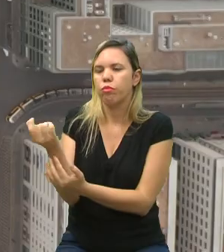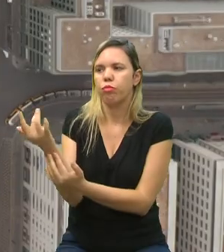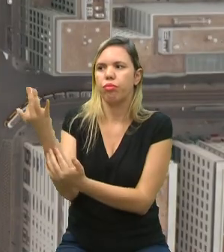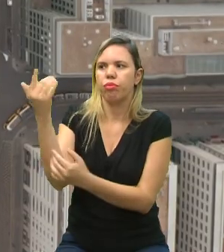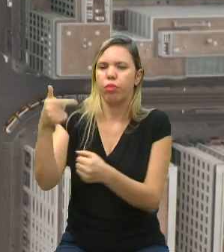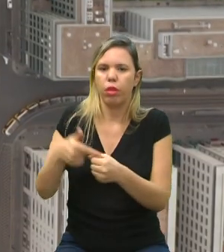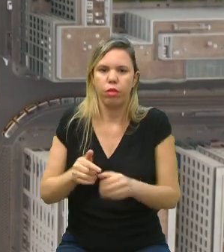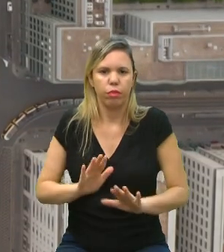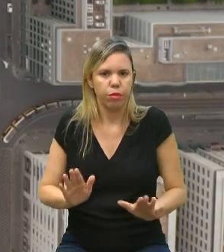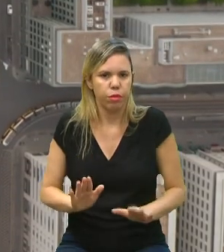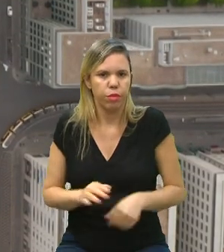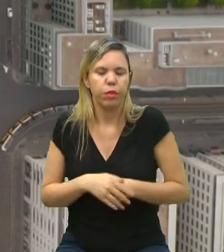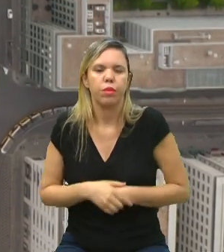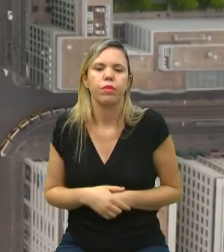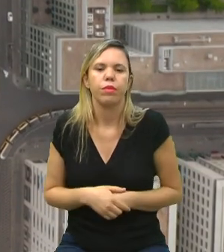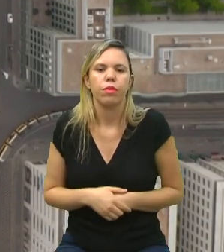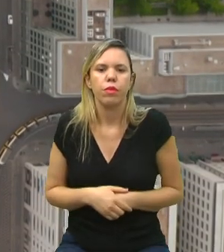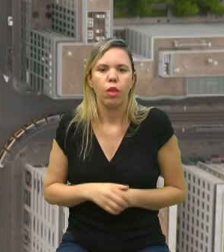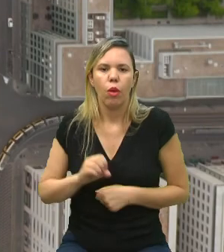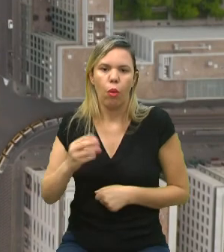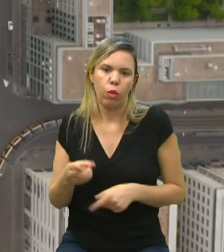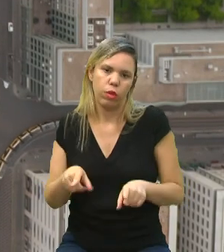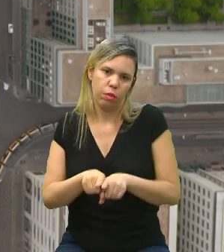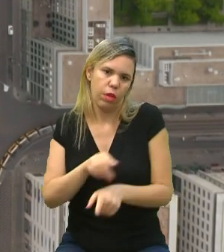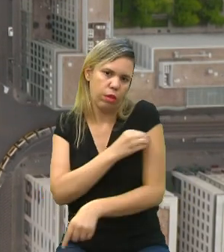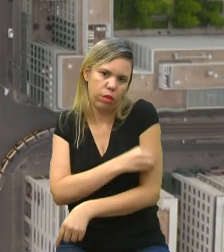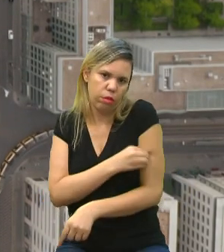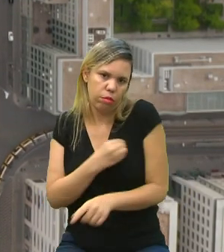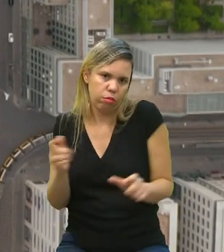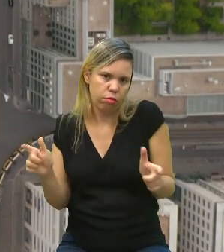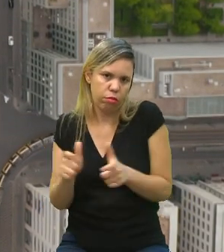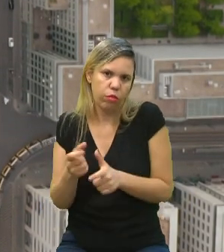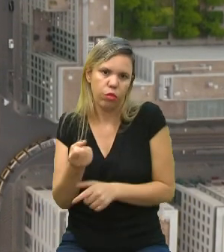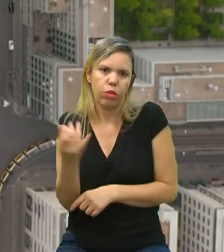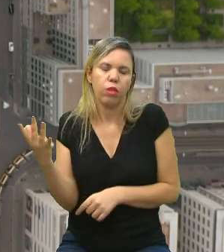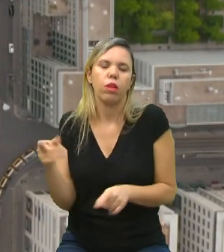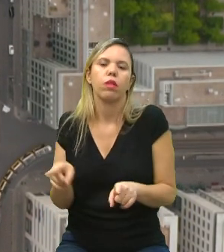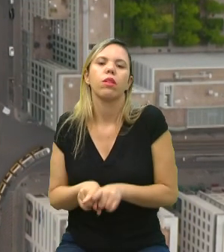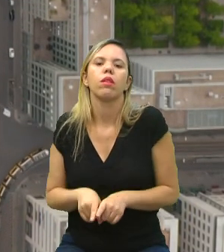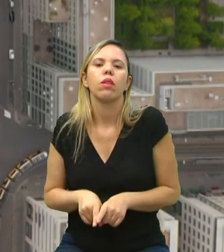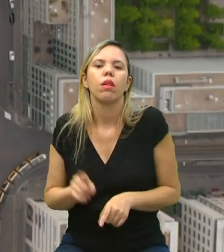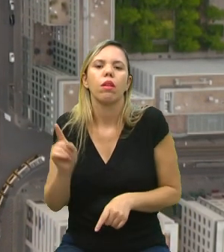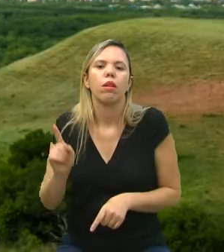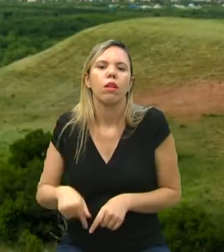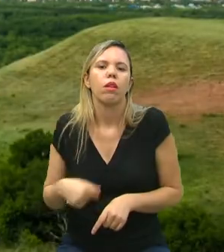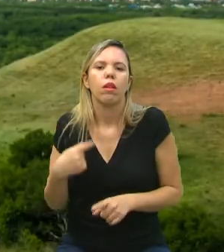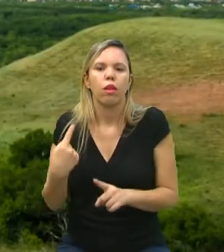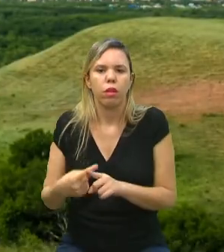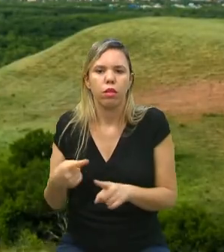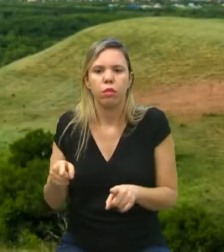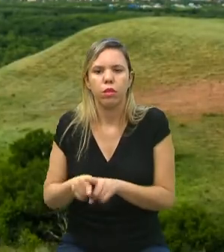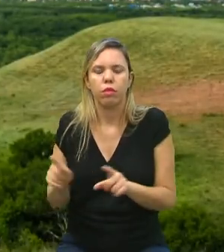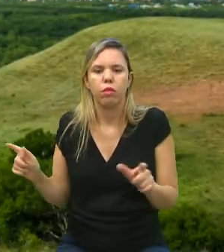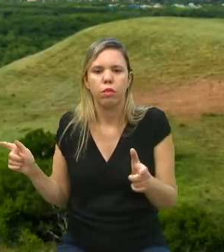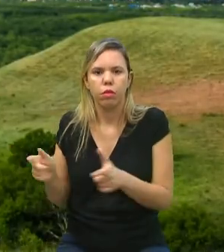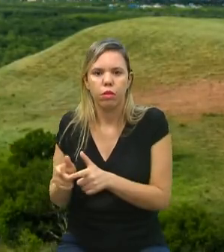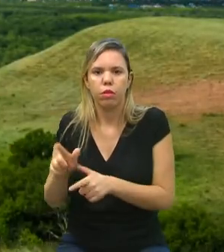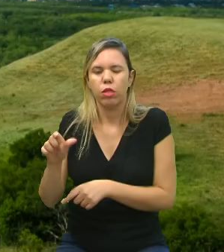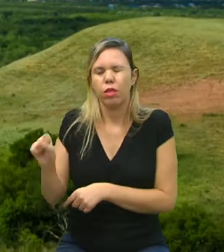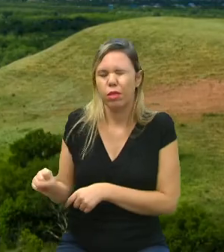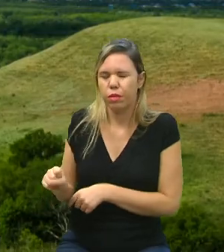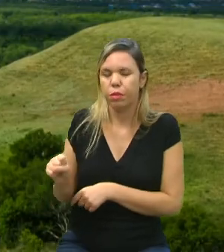Sim. E com isso, além de reduzir as emissões de gás de efeito estufa, a gente percebeu também que a qualidade do ar nas